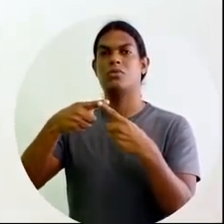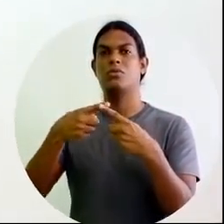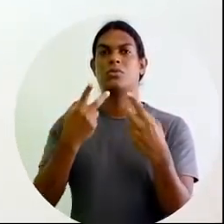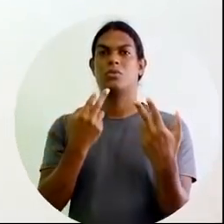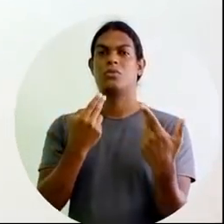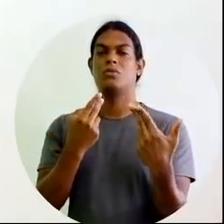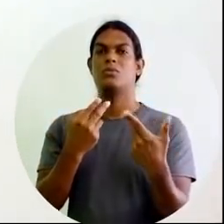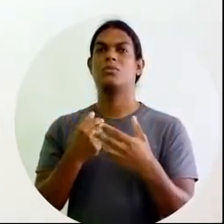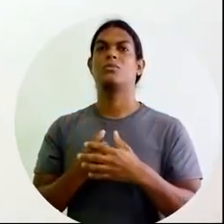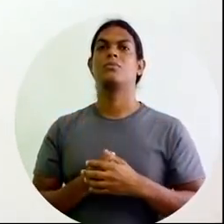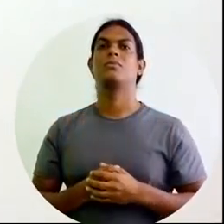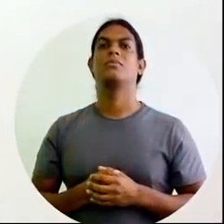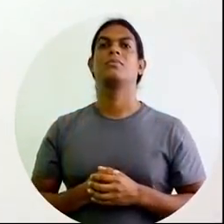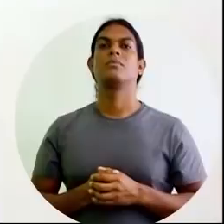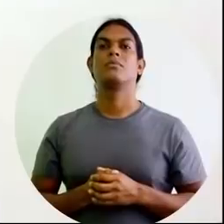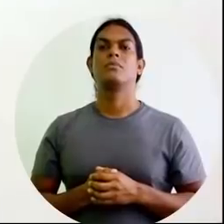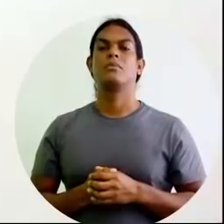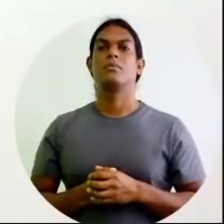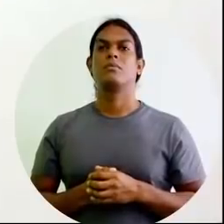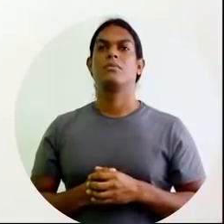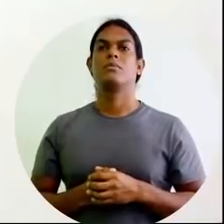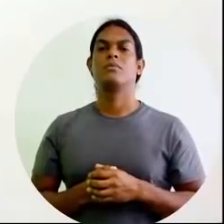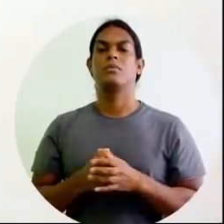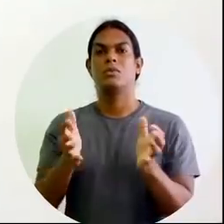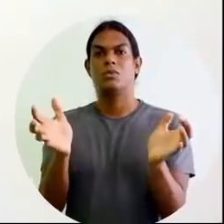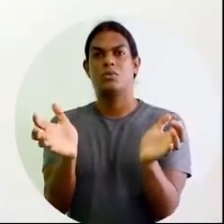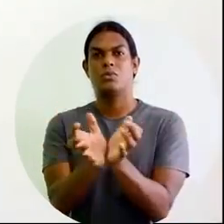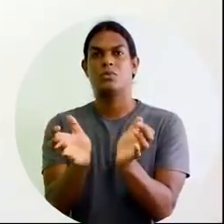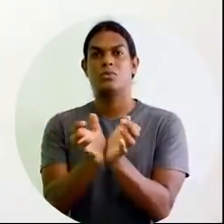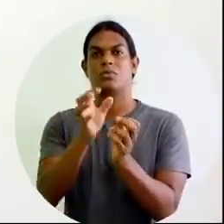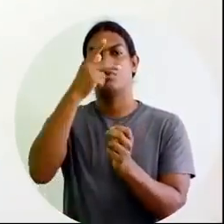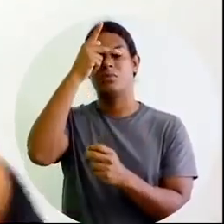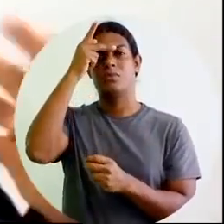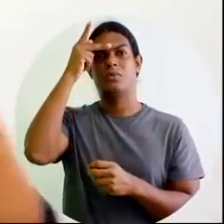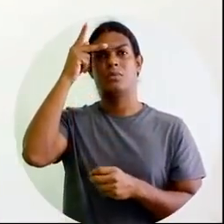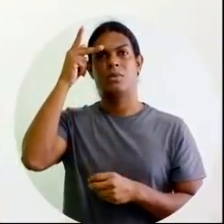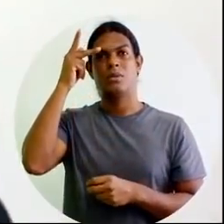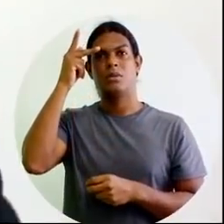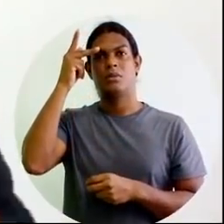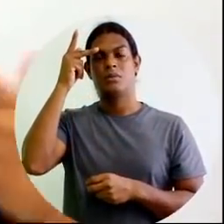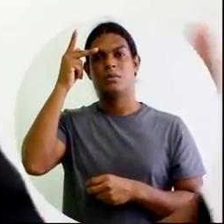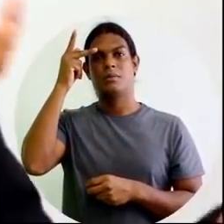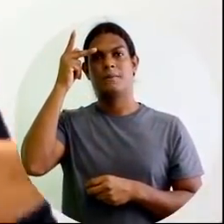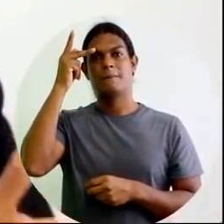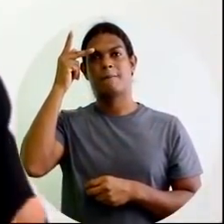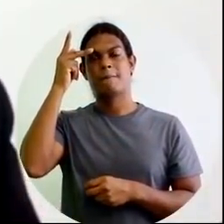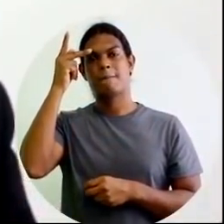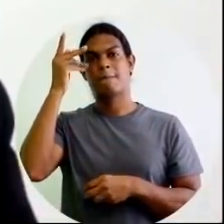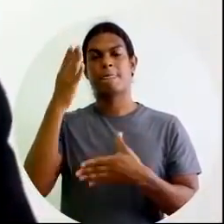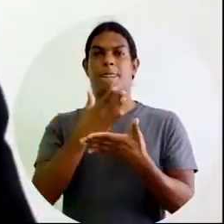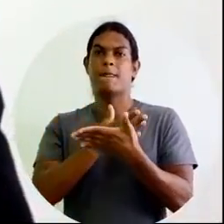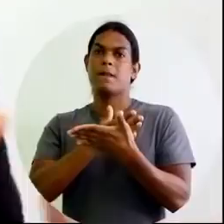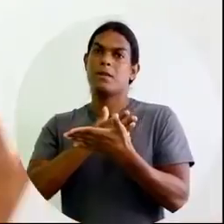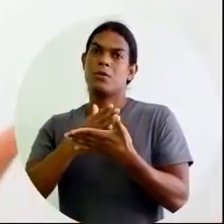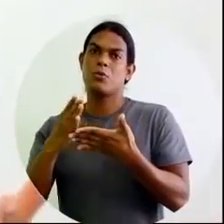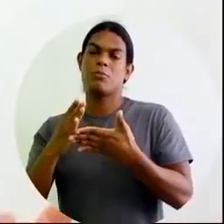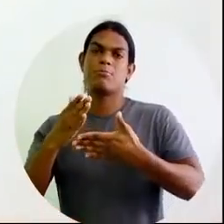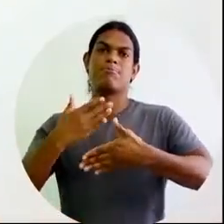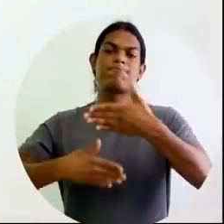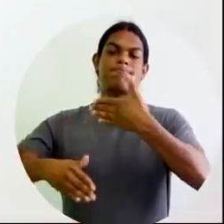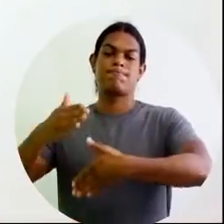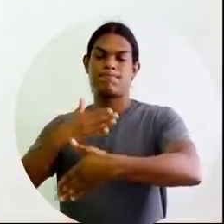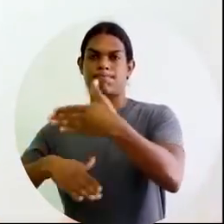amizade, quando as pessoas ultrapassam o ambiente de trabalho e começam a se relacionar no social.